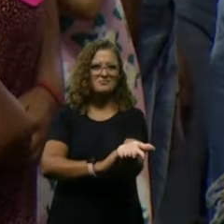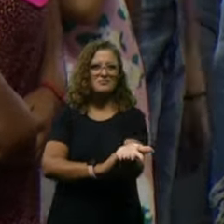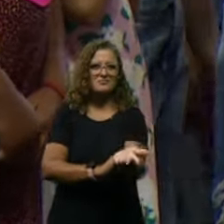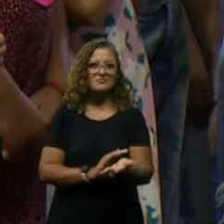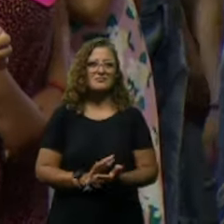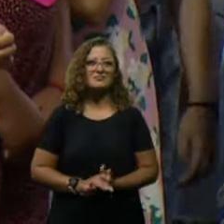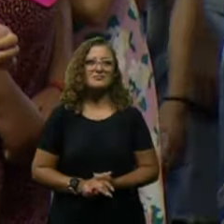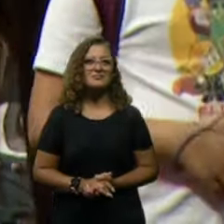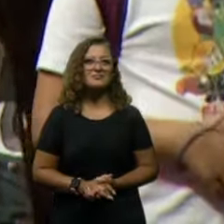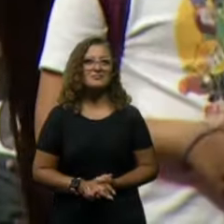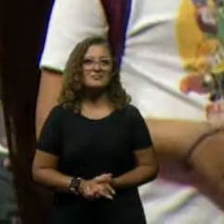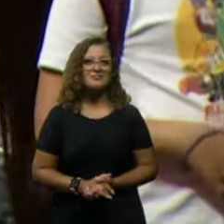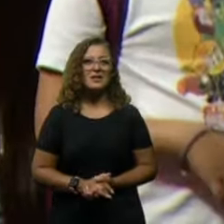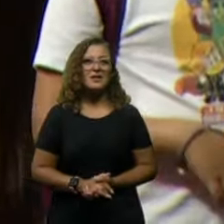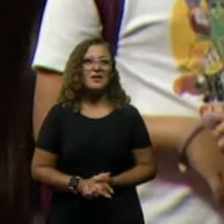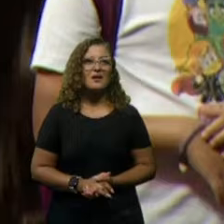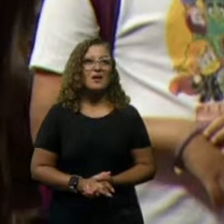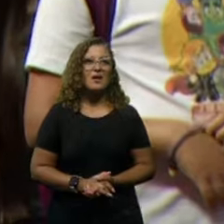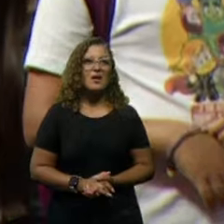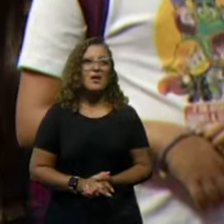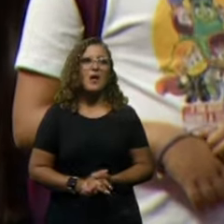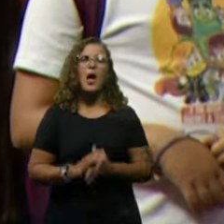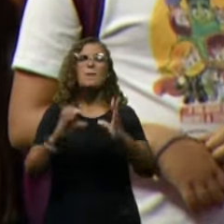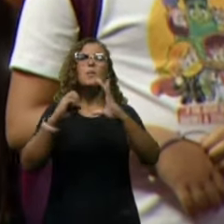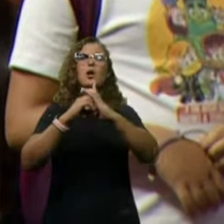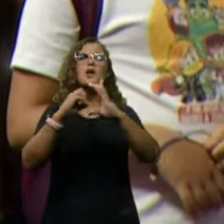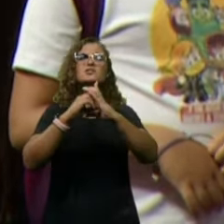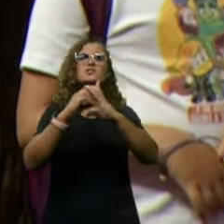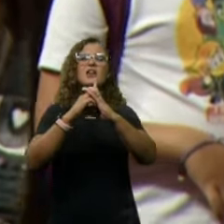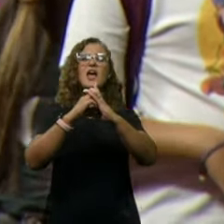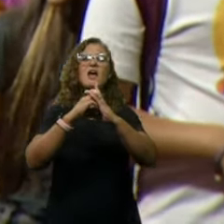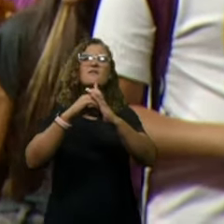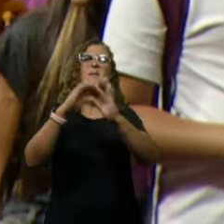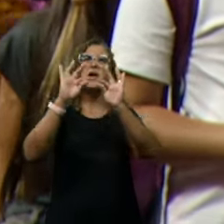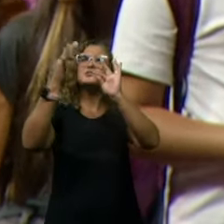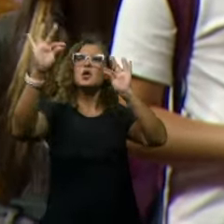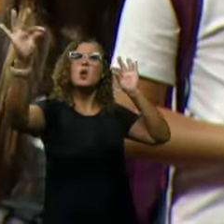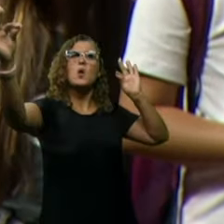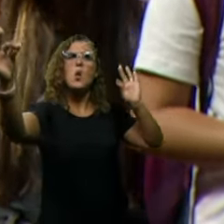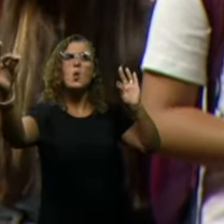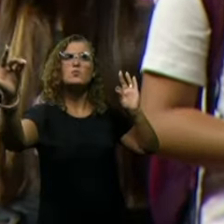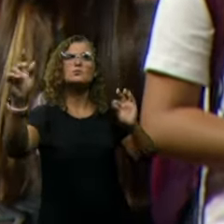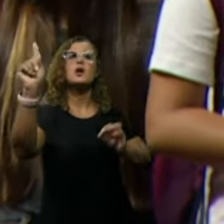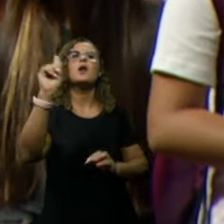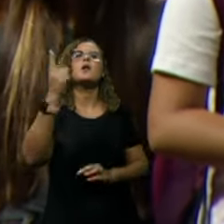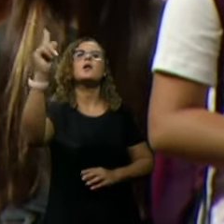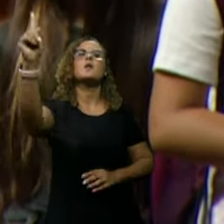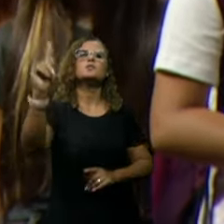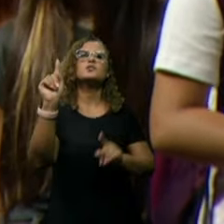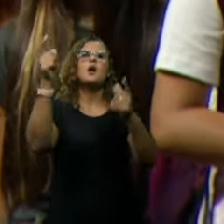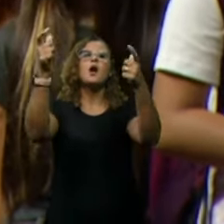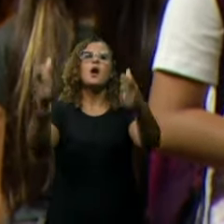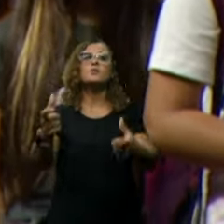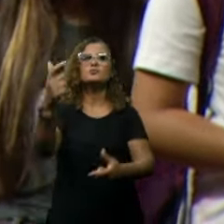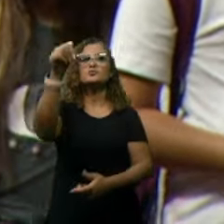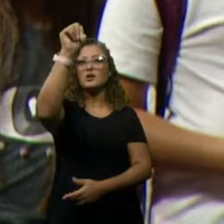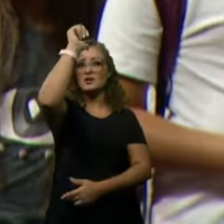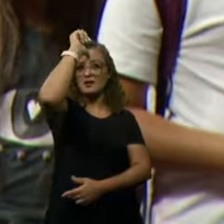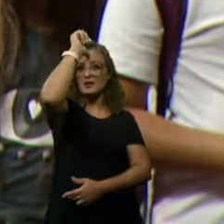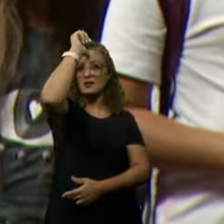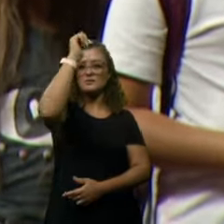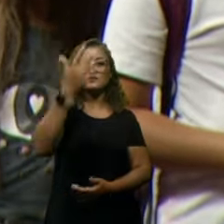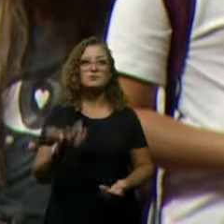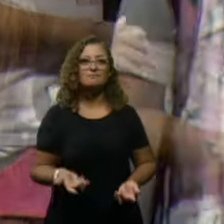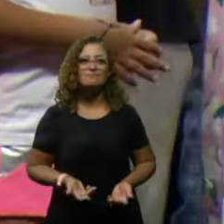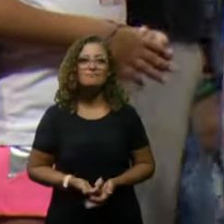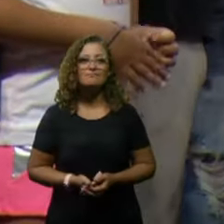é que a bola tem igrejas mais longe ela disse na Índia muitos lugares de maior PC e eu não sei se tem bola